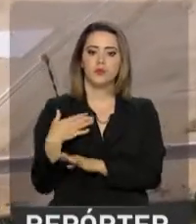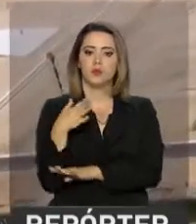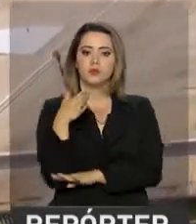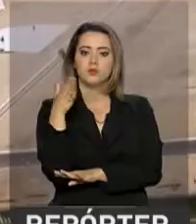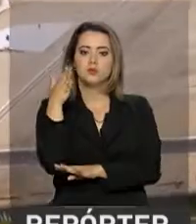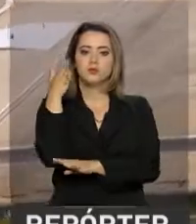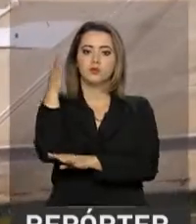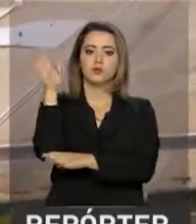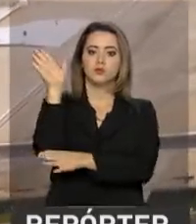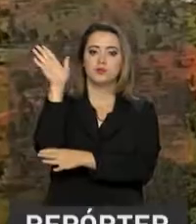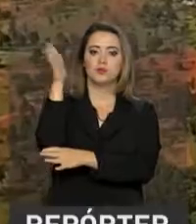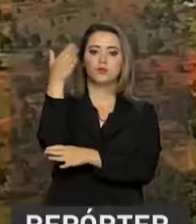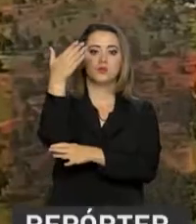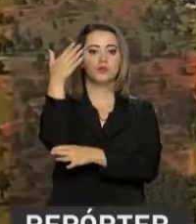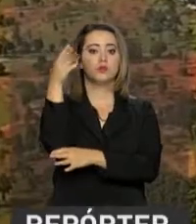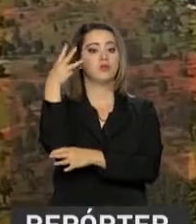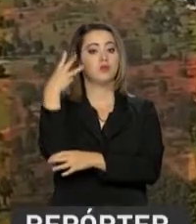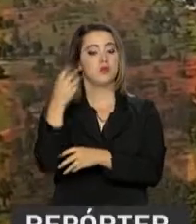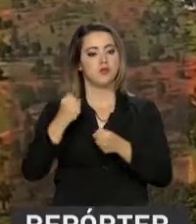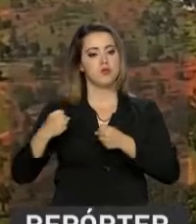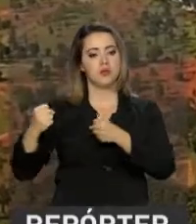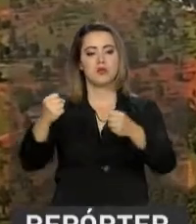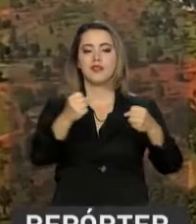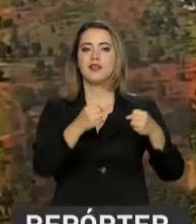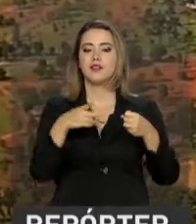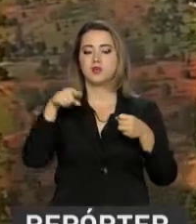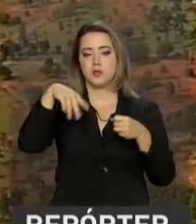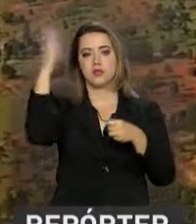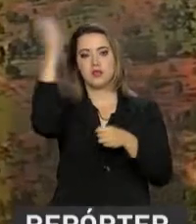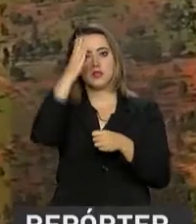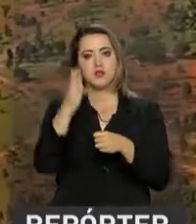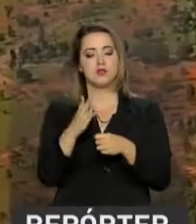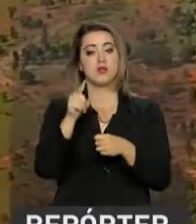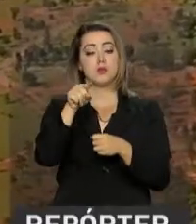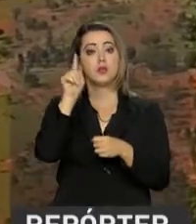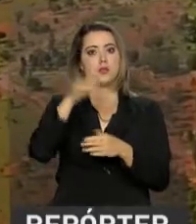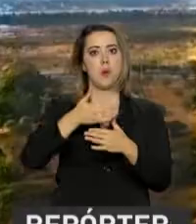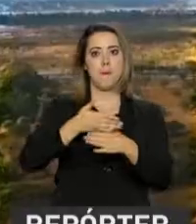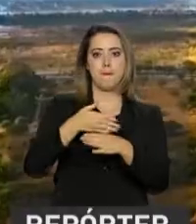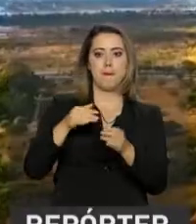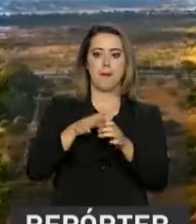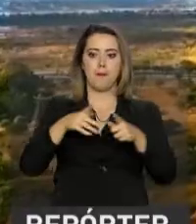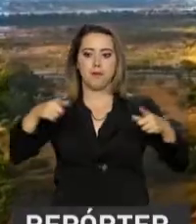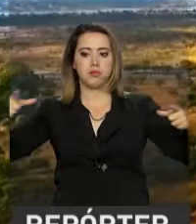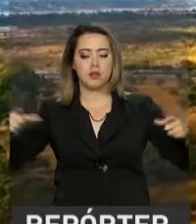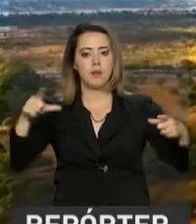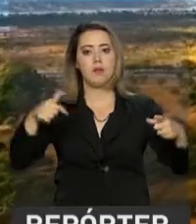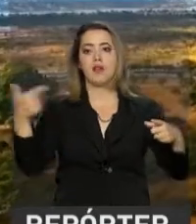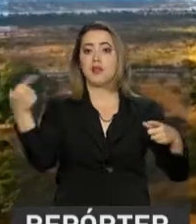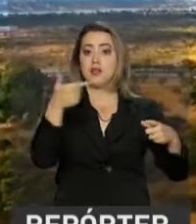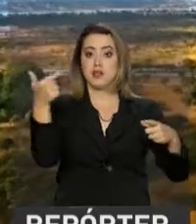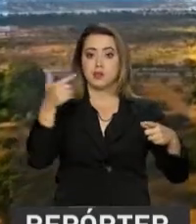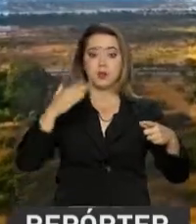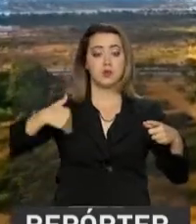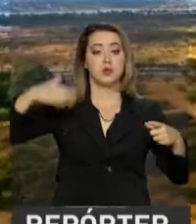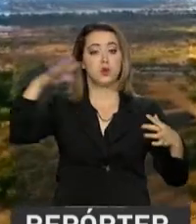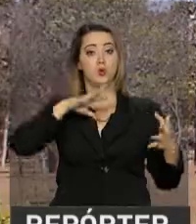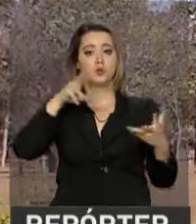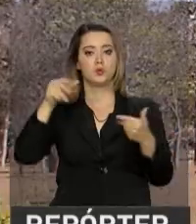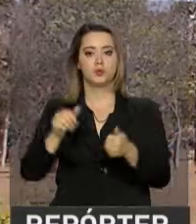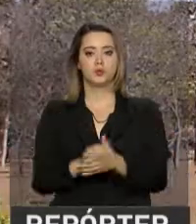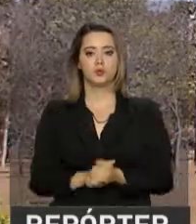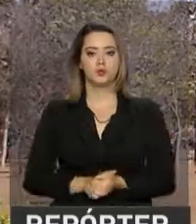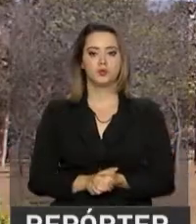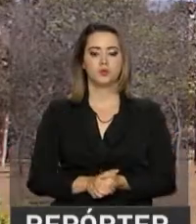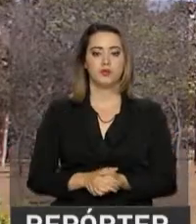que fica hasteada na Praça dos Três Poderes em Brasília é a maior do Brasil e a segunda maior do mundo.